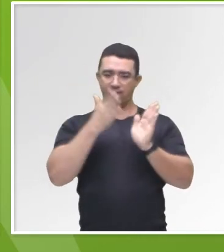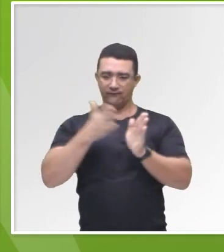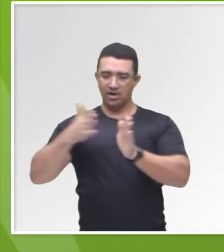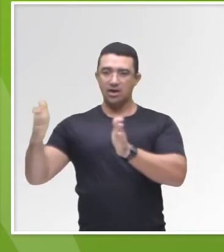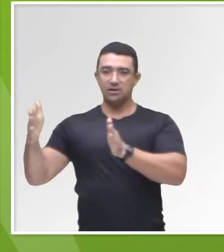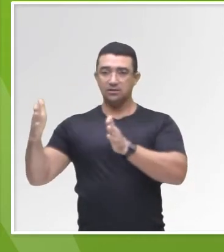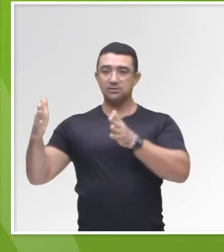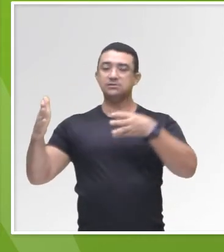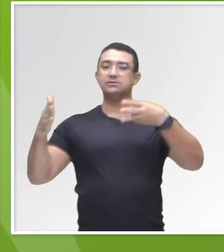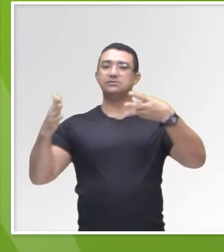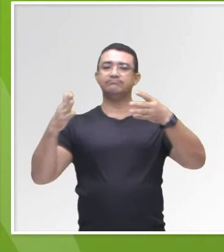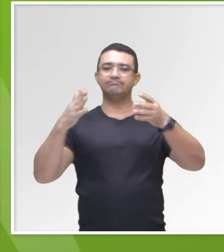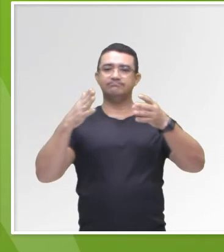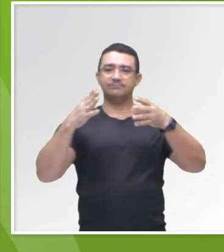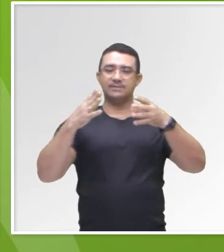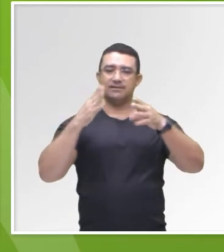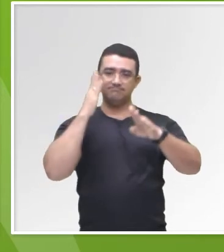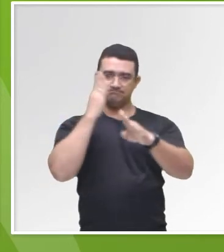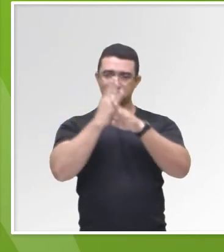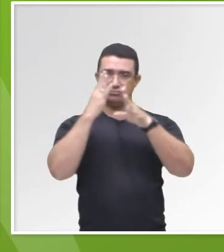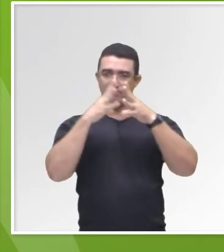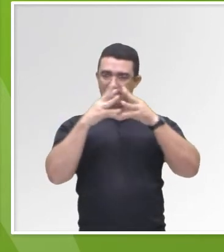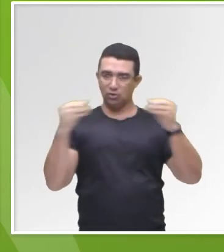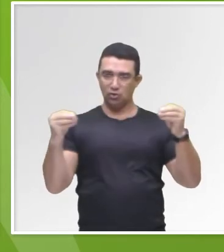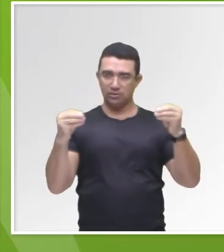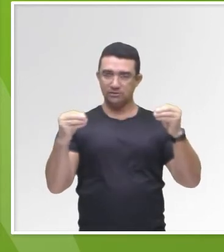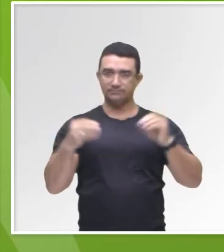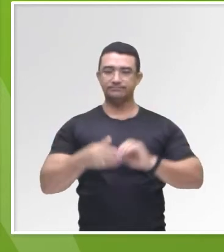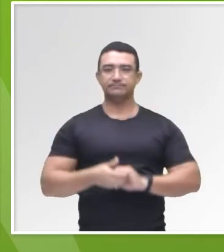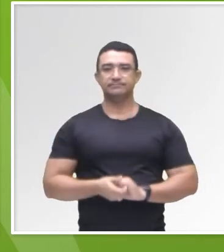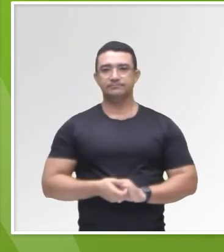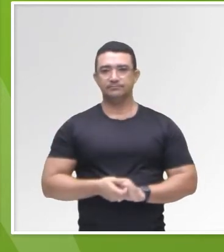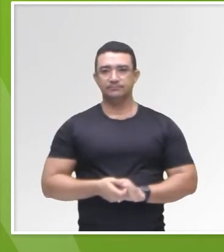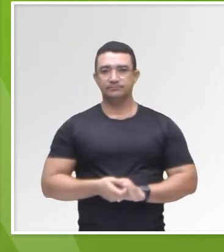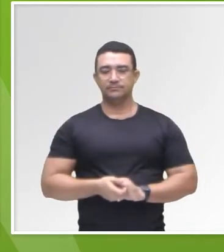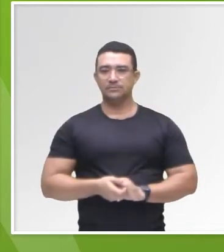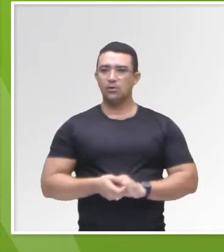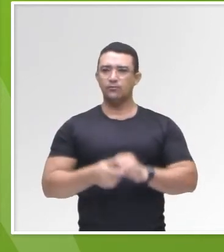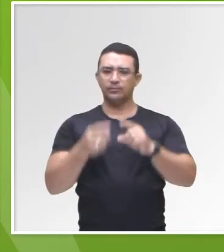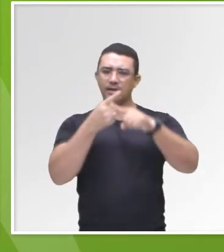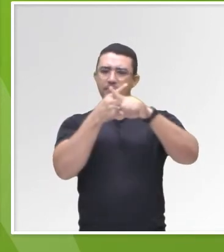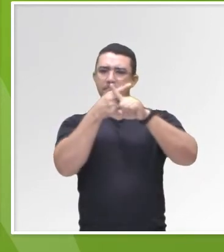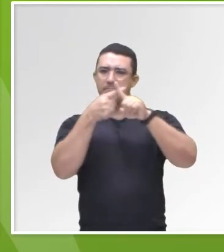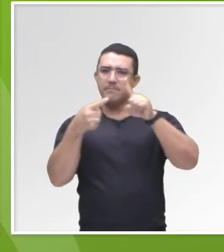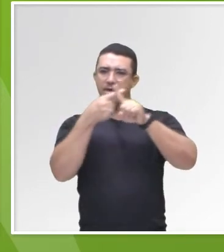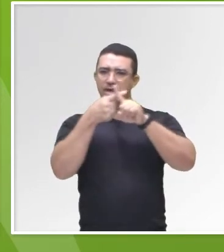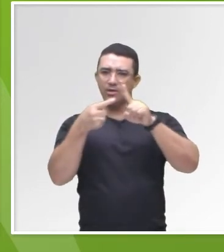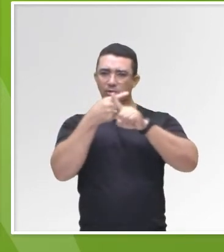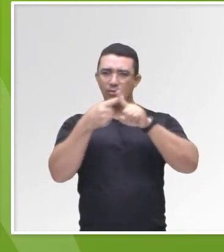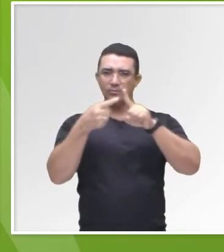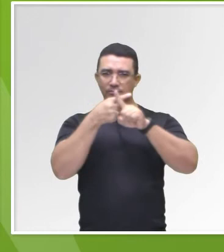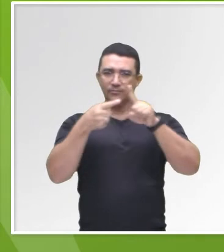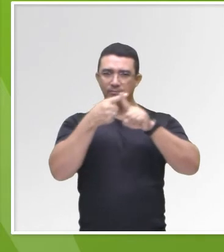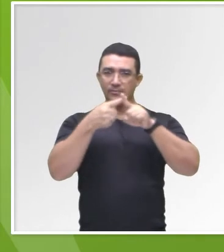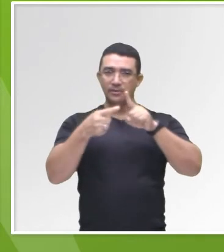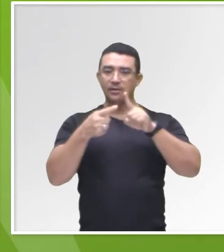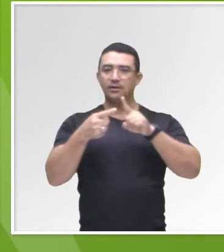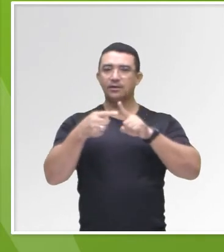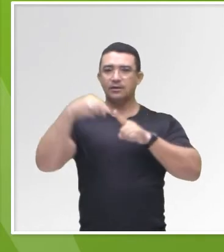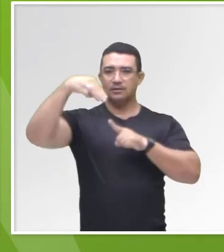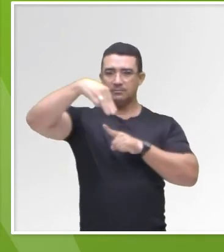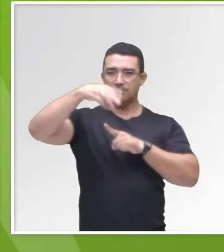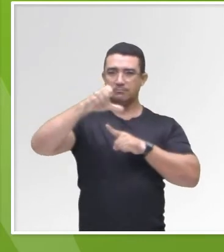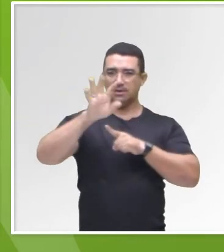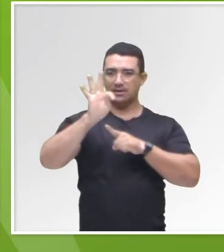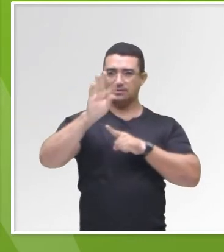a metáfase, certo? Esse meta aí quer dizer meio, é a fase onde a gente observa aqui uma